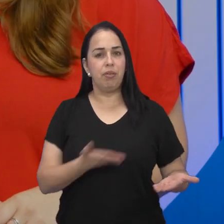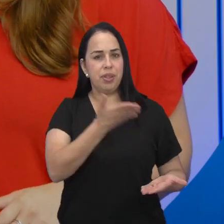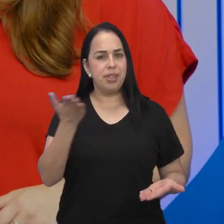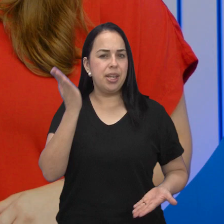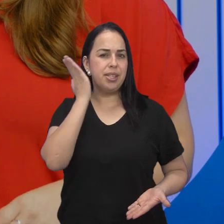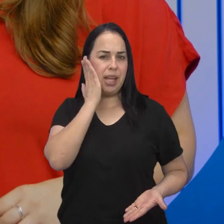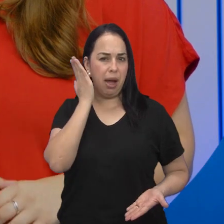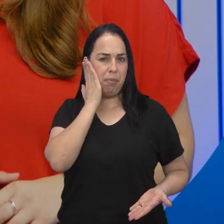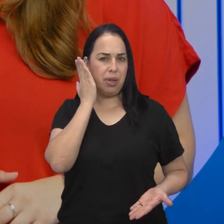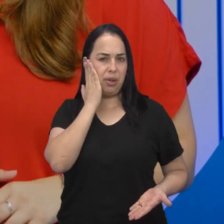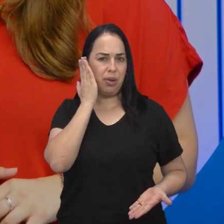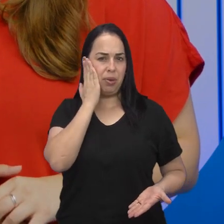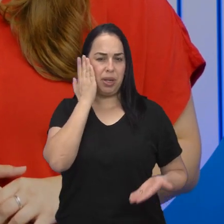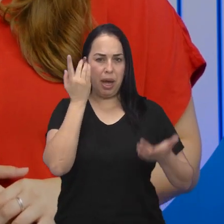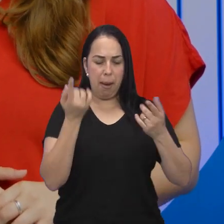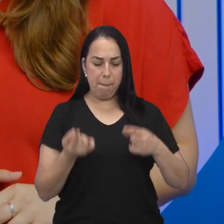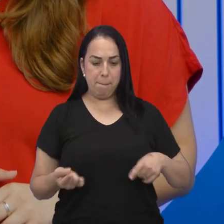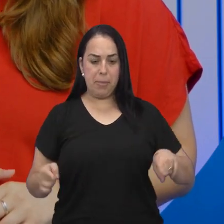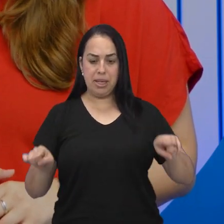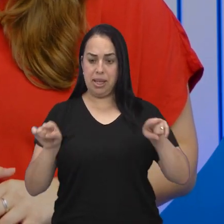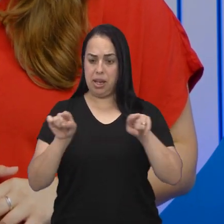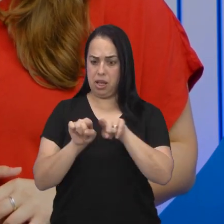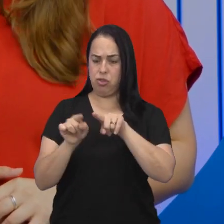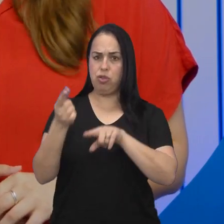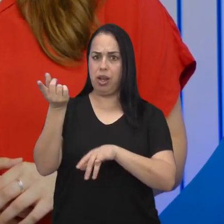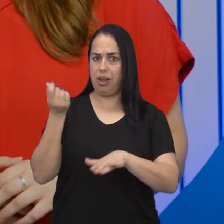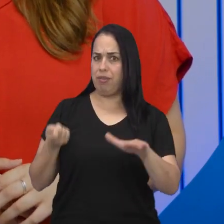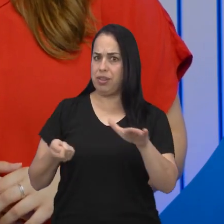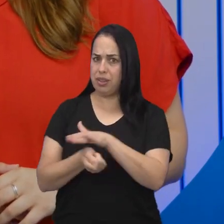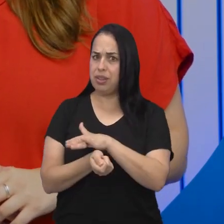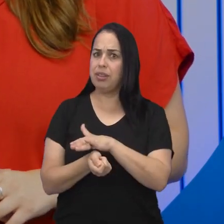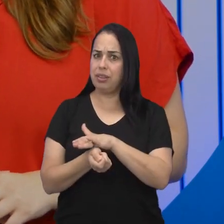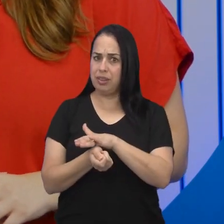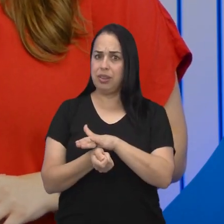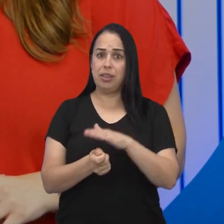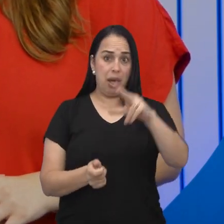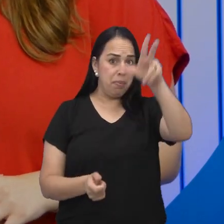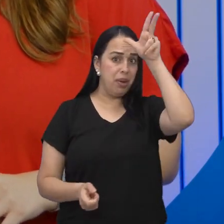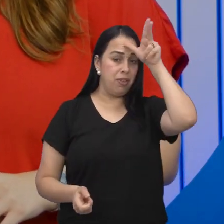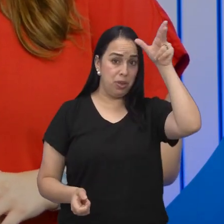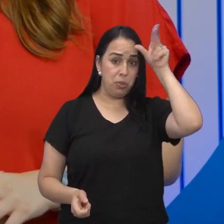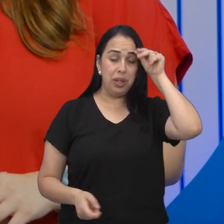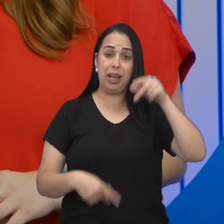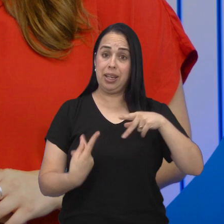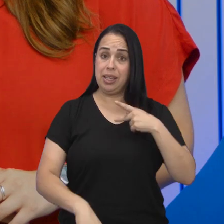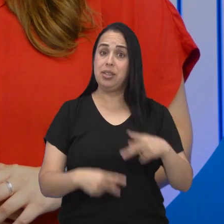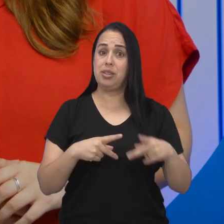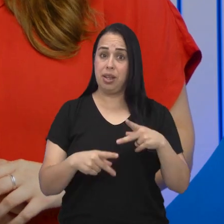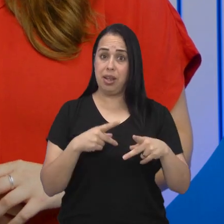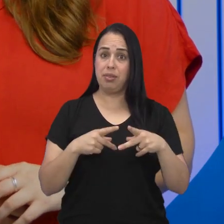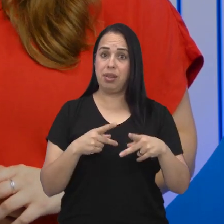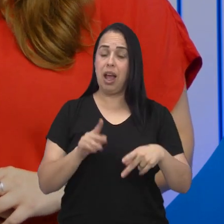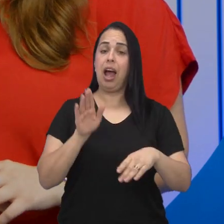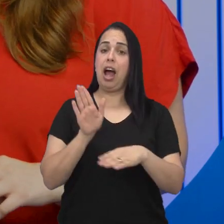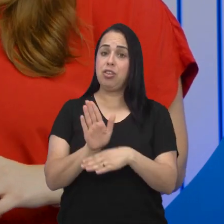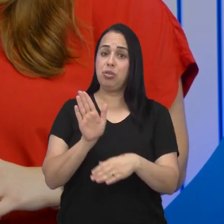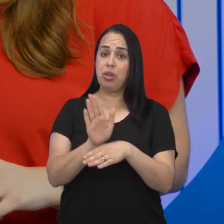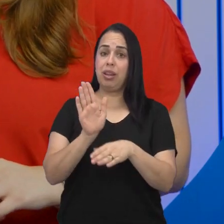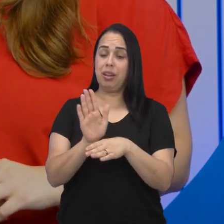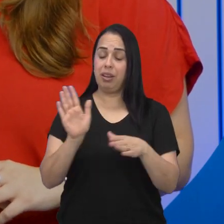Você sabe o que é o Programa de Parcerias de Investimentos? Essa é uma iniciativa da Prefeitura de São José em prol